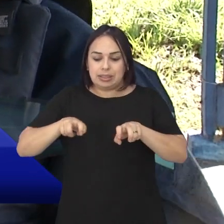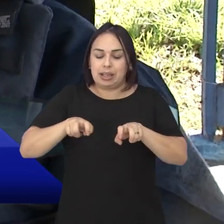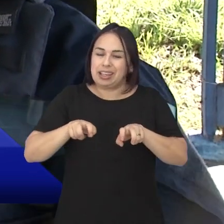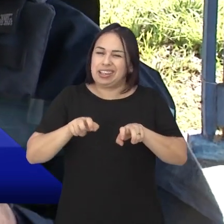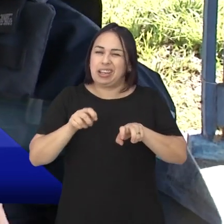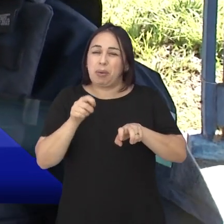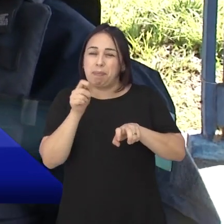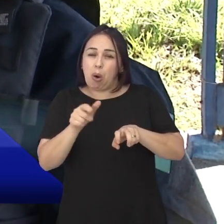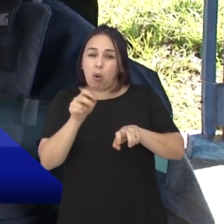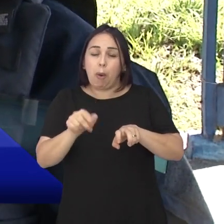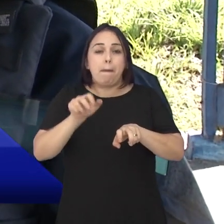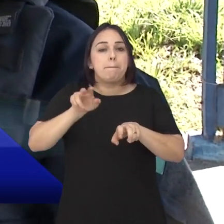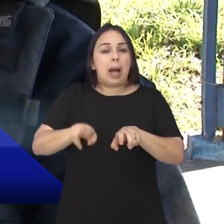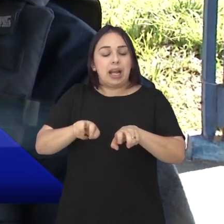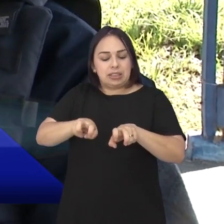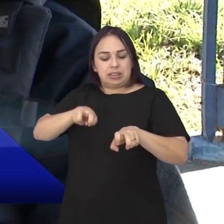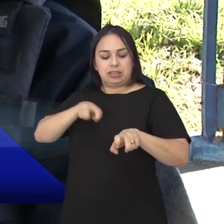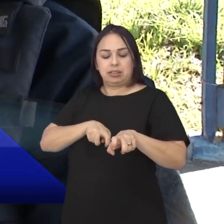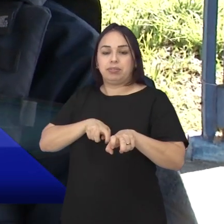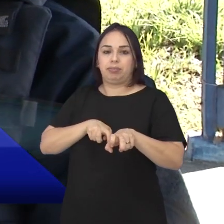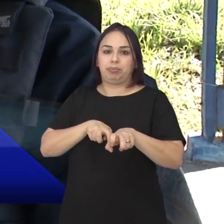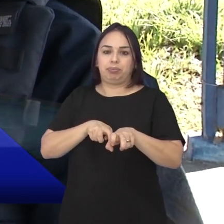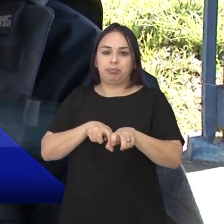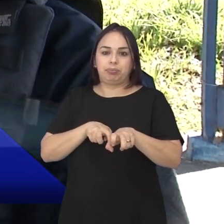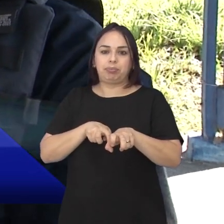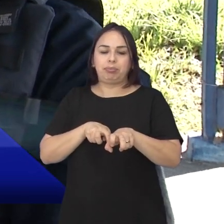dianteiro, mas isso se aprofunda muito